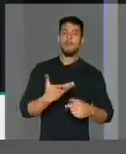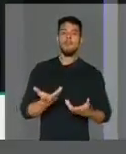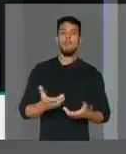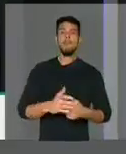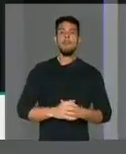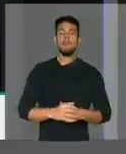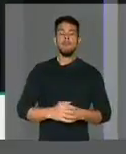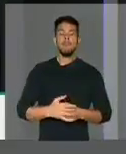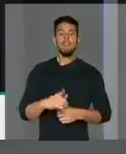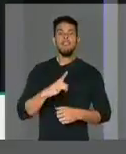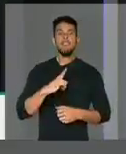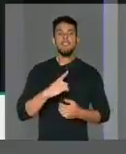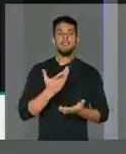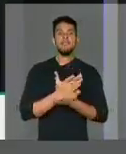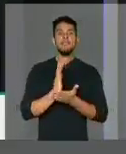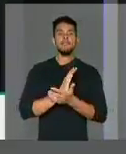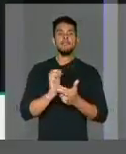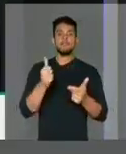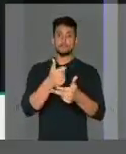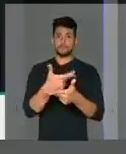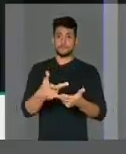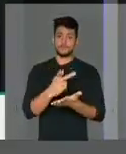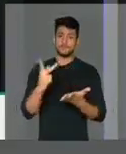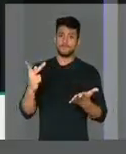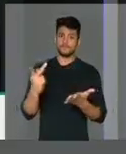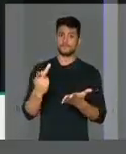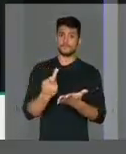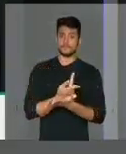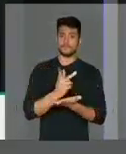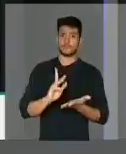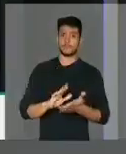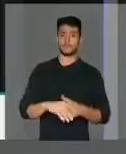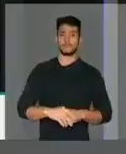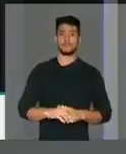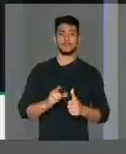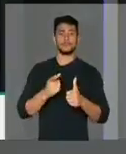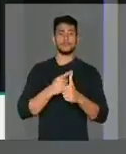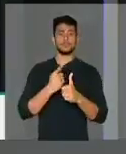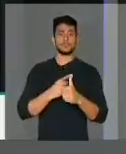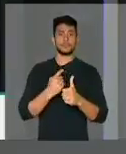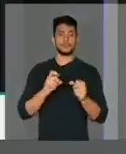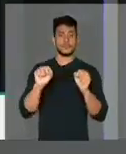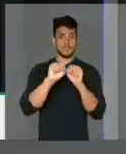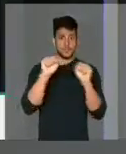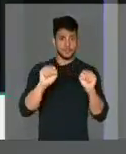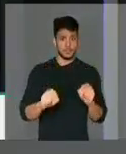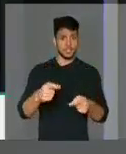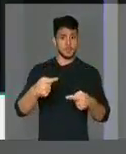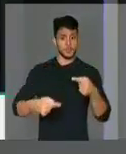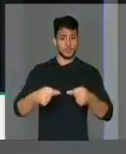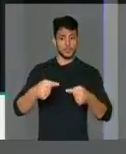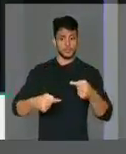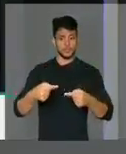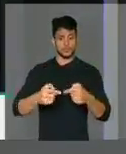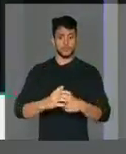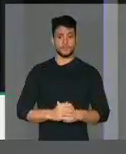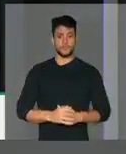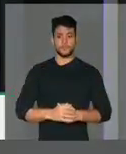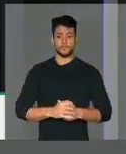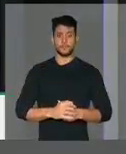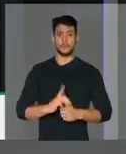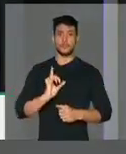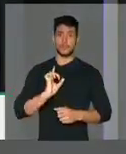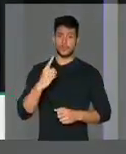matéria, são alguns erros estruturantes. Primeiro, o sistema político brasileiro. O